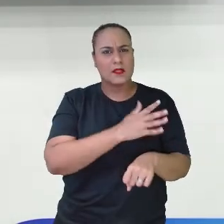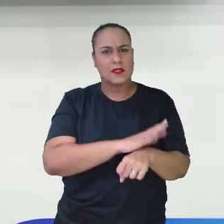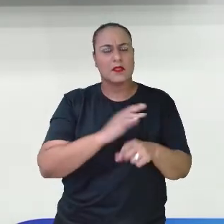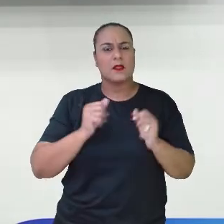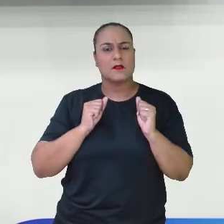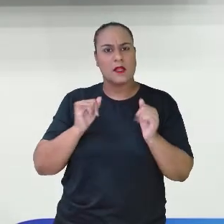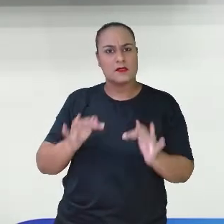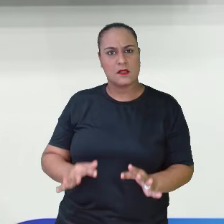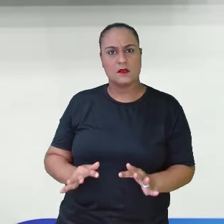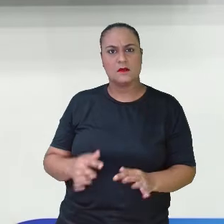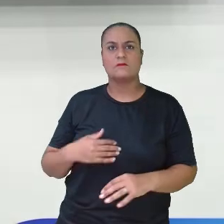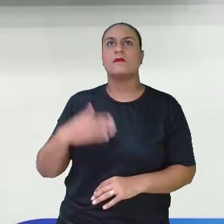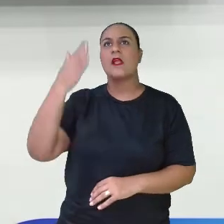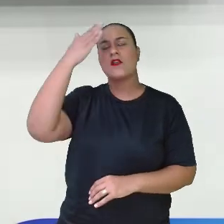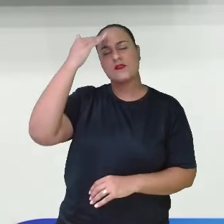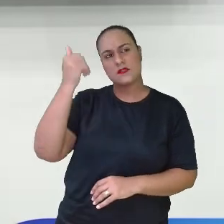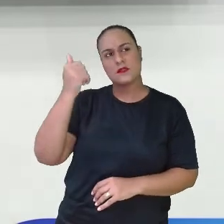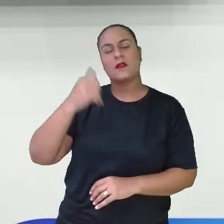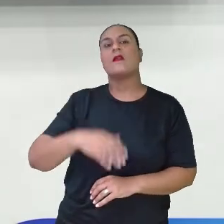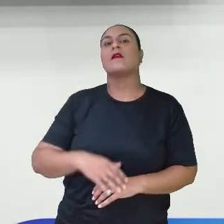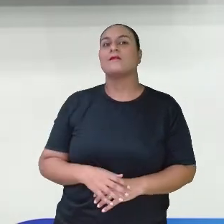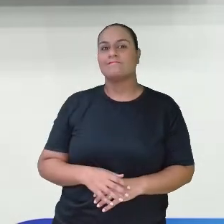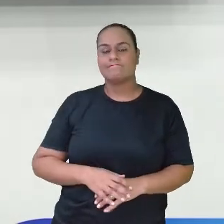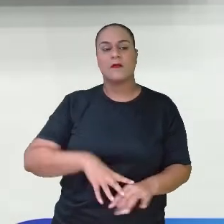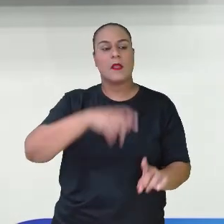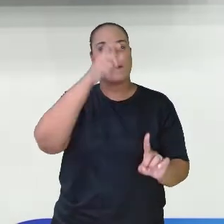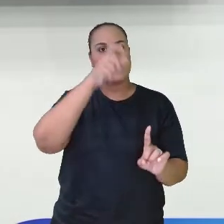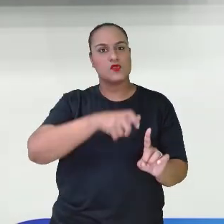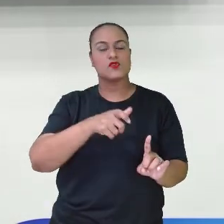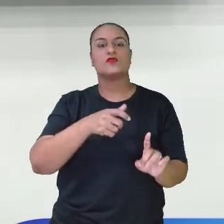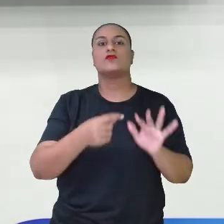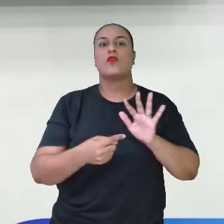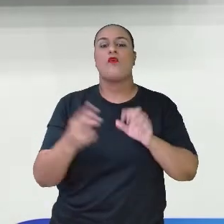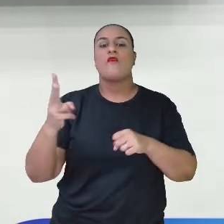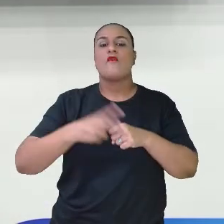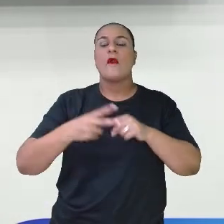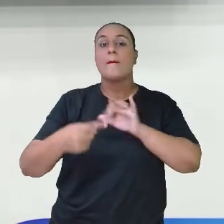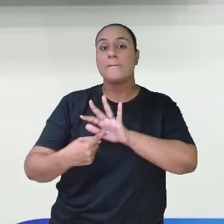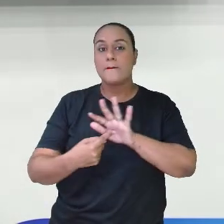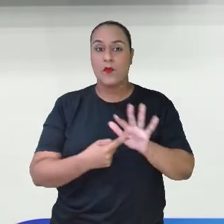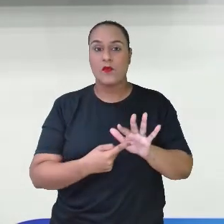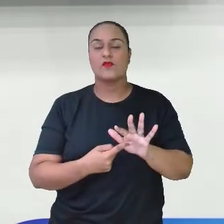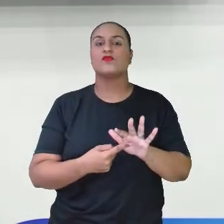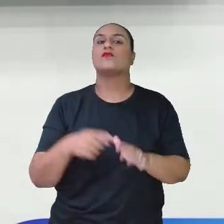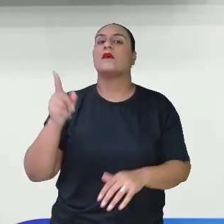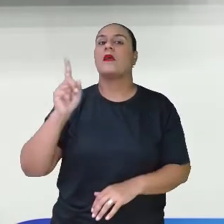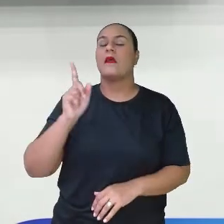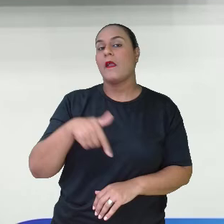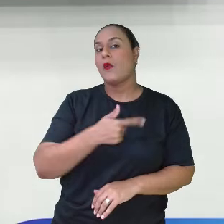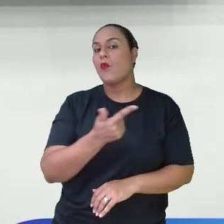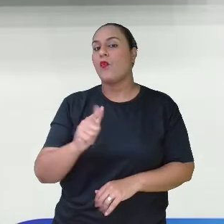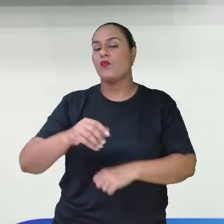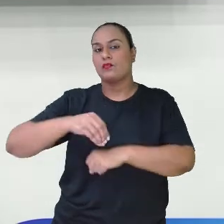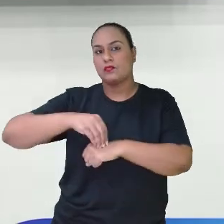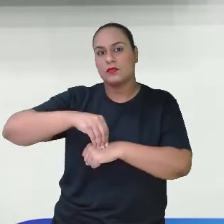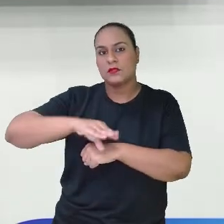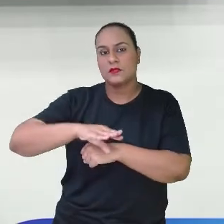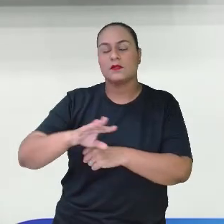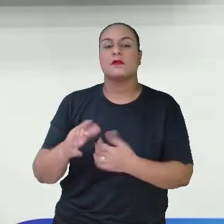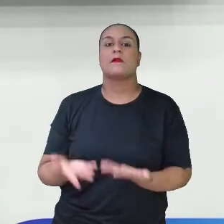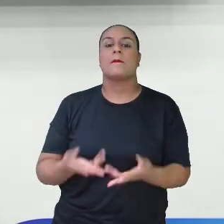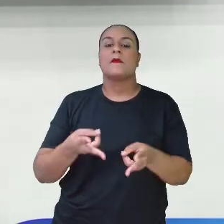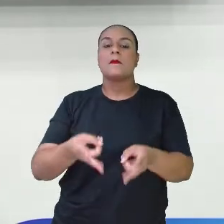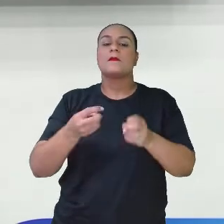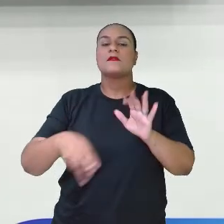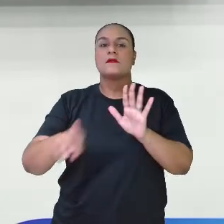pelo verbo, eu sei quem é a pessoa do verbo, né? Ele está indicando isso. Então, essa é outra dica para a construção da regra que